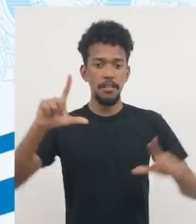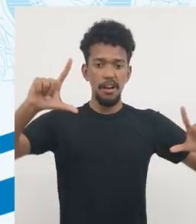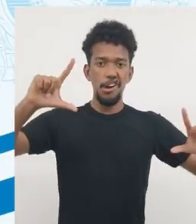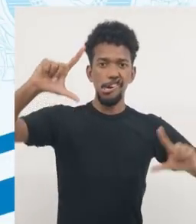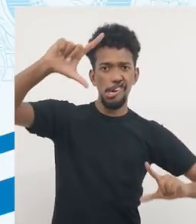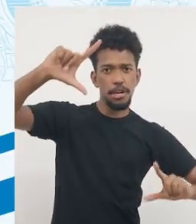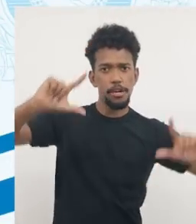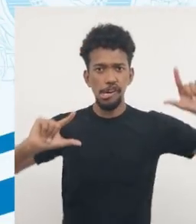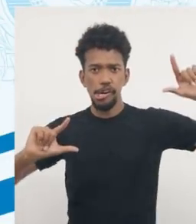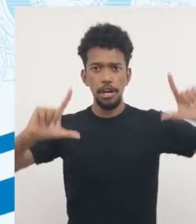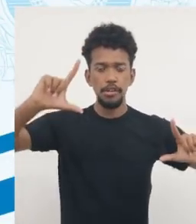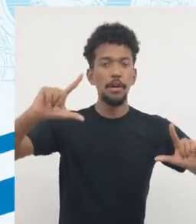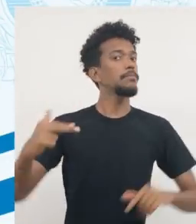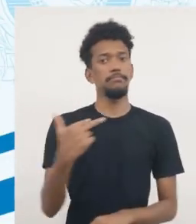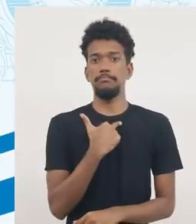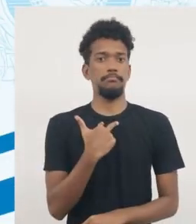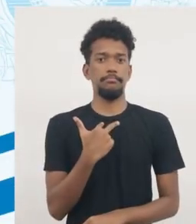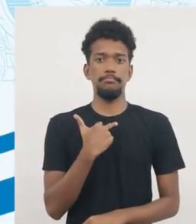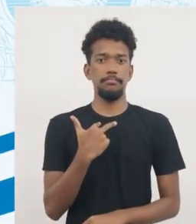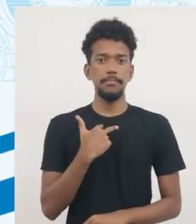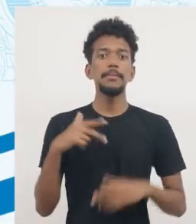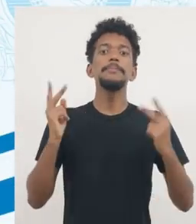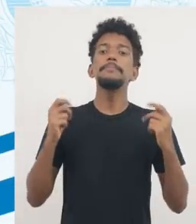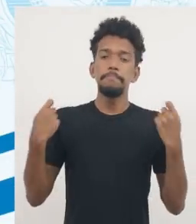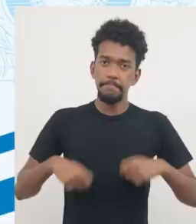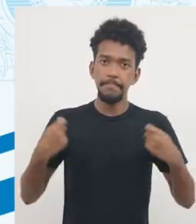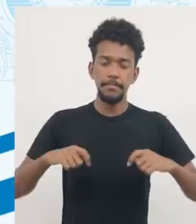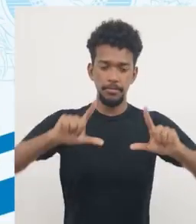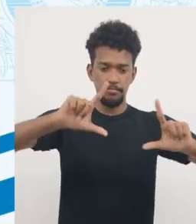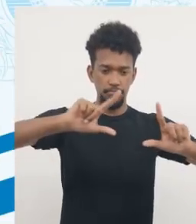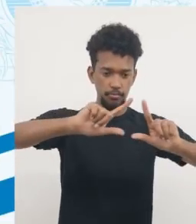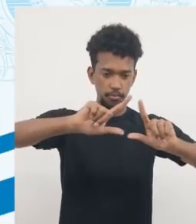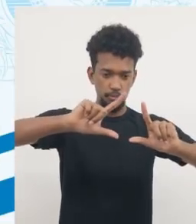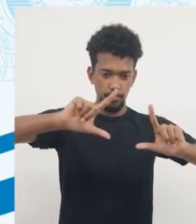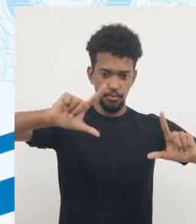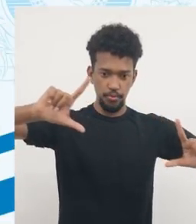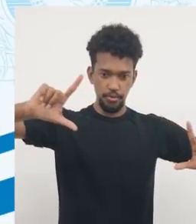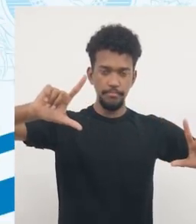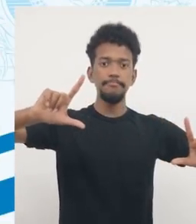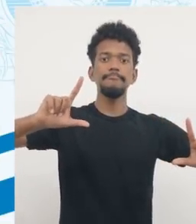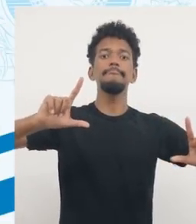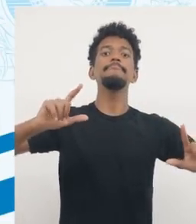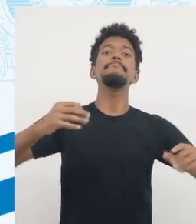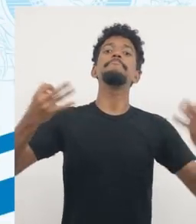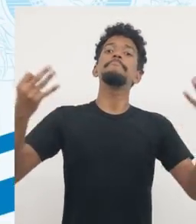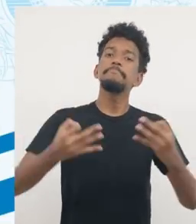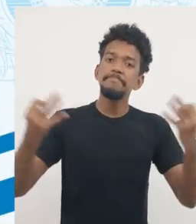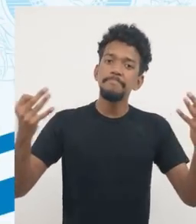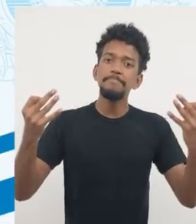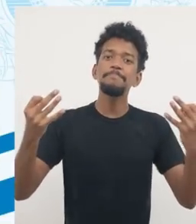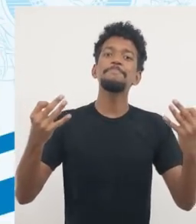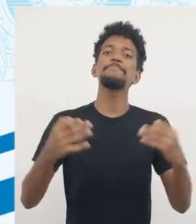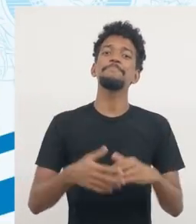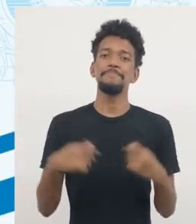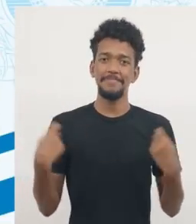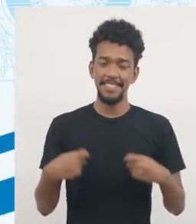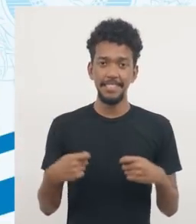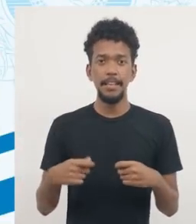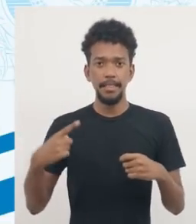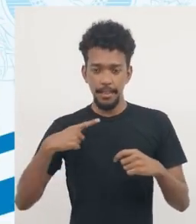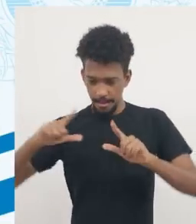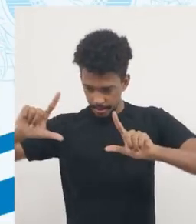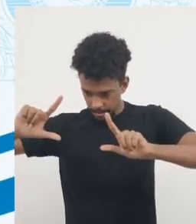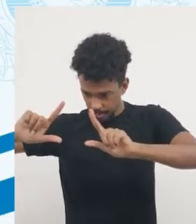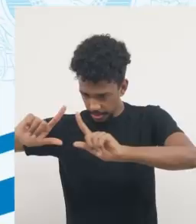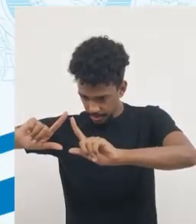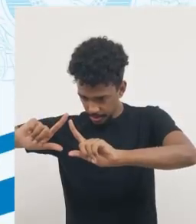haja deformidade ou deformação na figura que foi então ampliada. Todas as